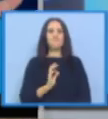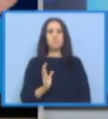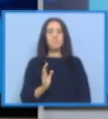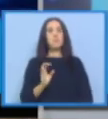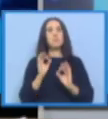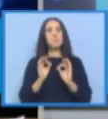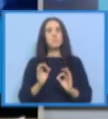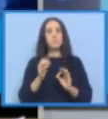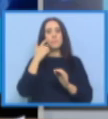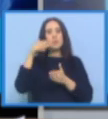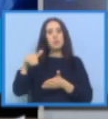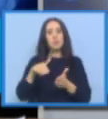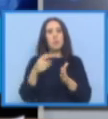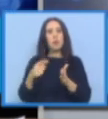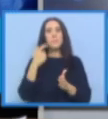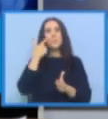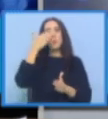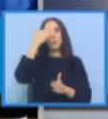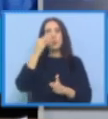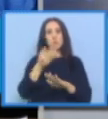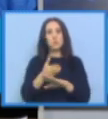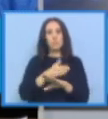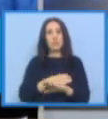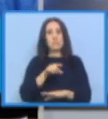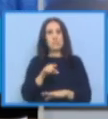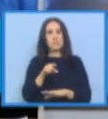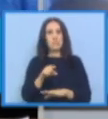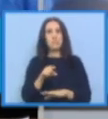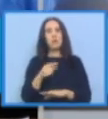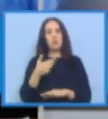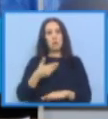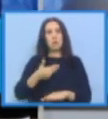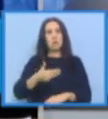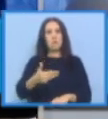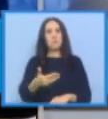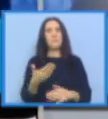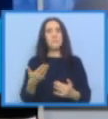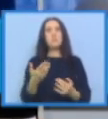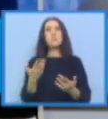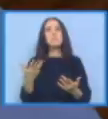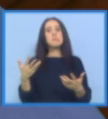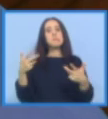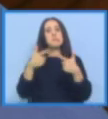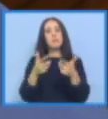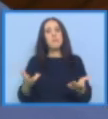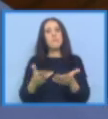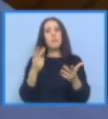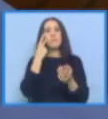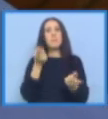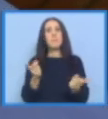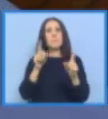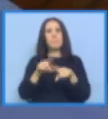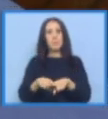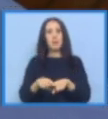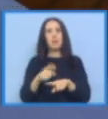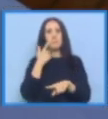há um caminho que esta Quaresma está a fazer, que é em direção à Páscoa da Ressurreição, ao fogo